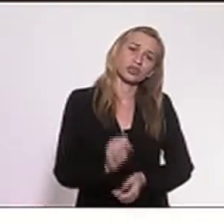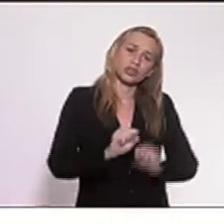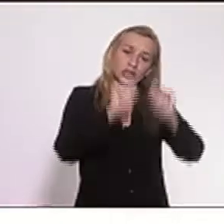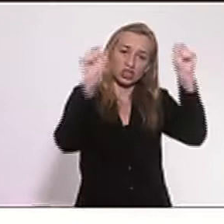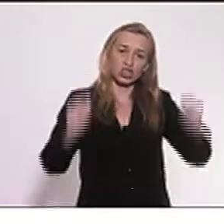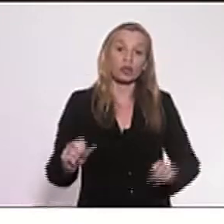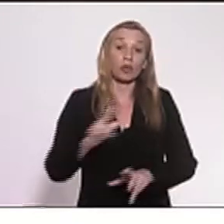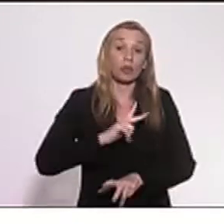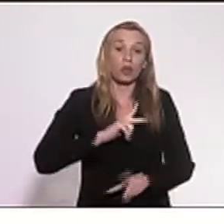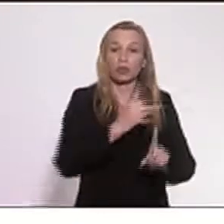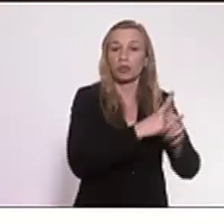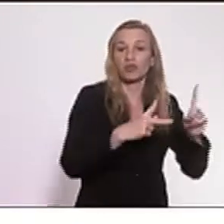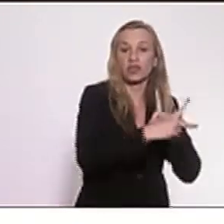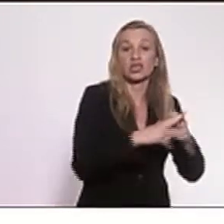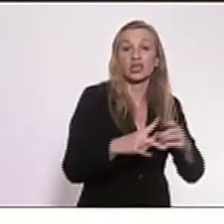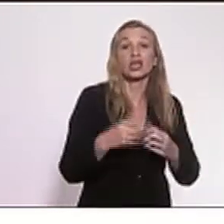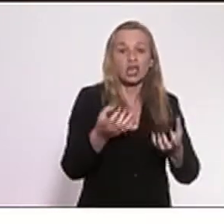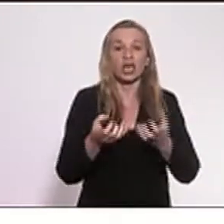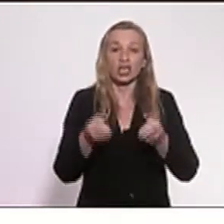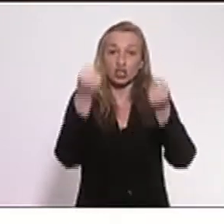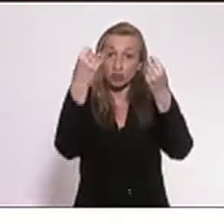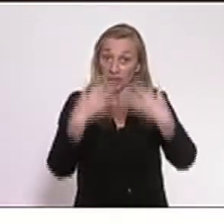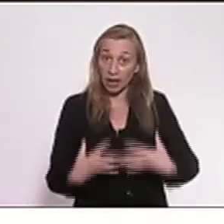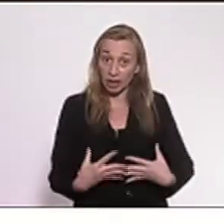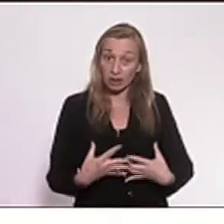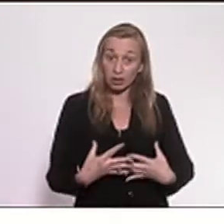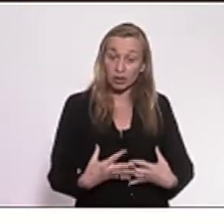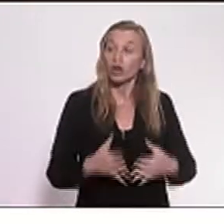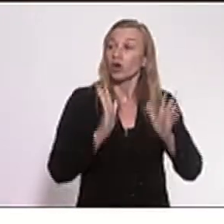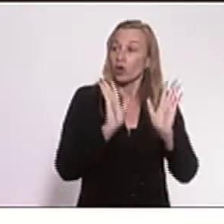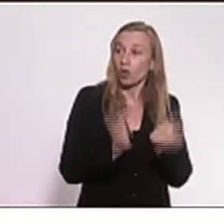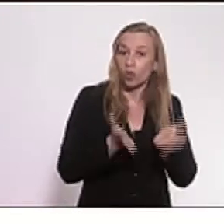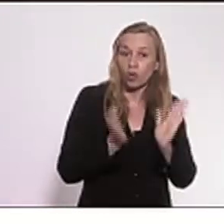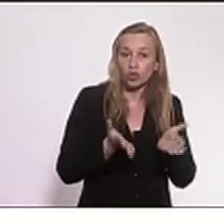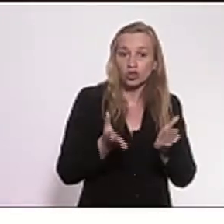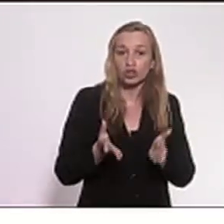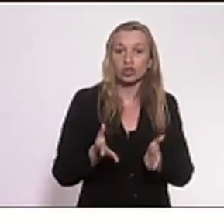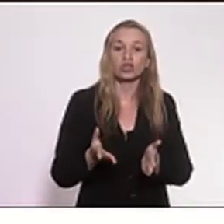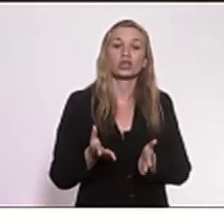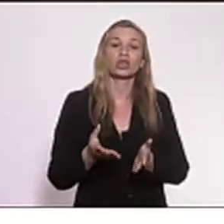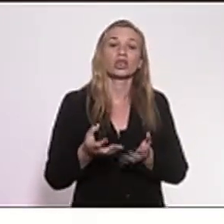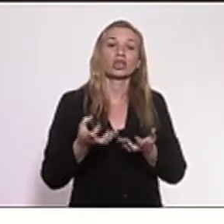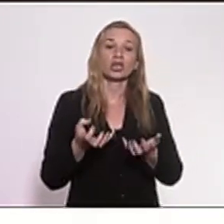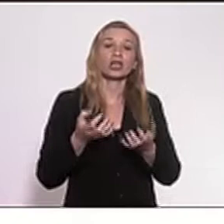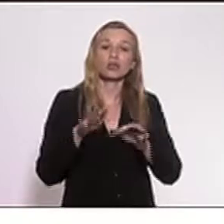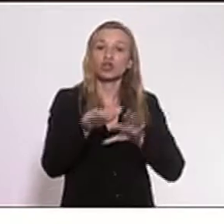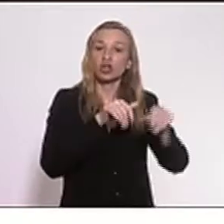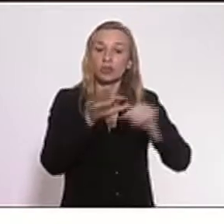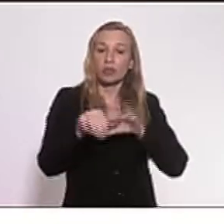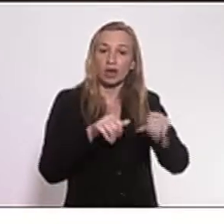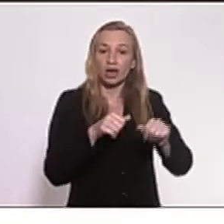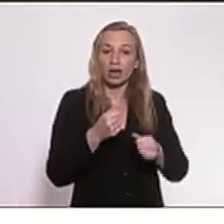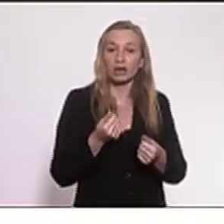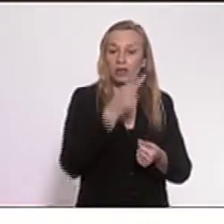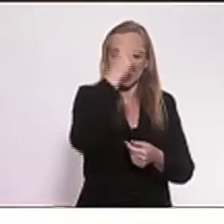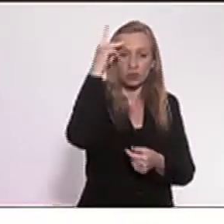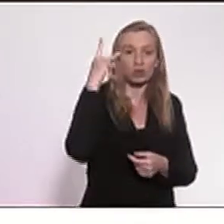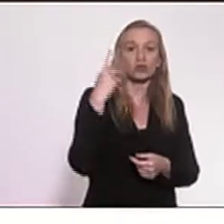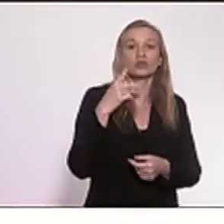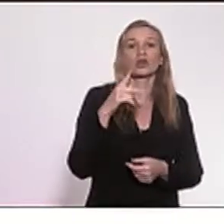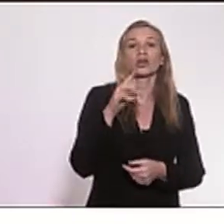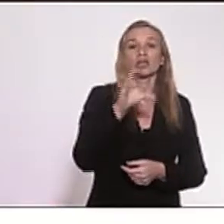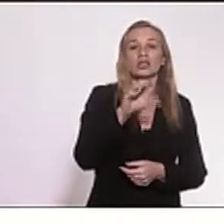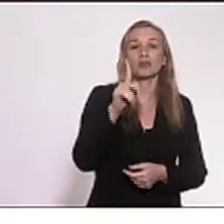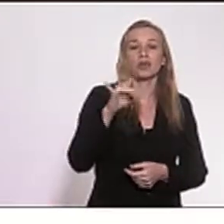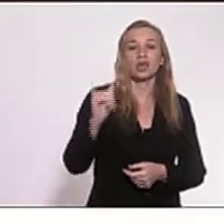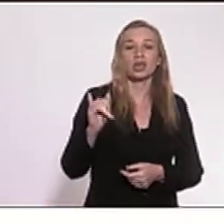próprio de previdência? Eu quero explicar para a população, porque hoje a gente tomou a medida de convocar na CPI o ex-governador